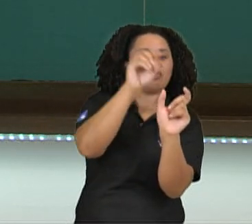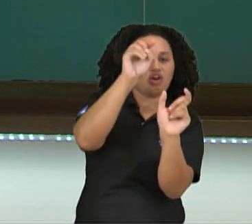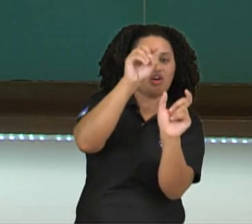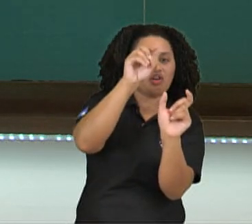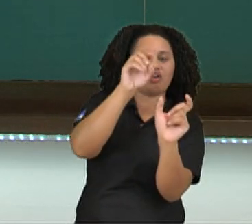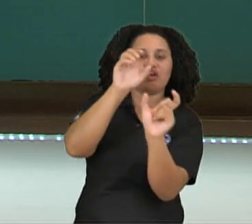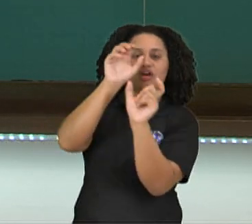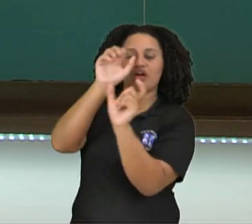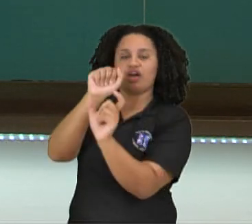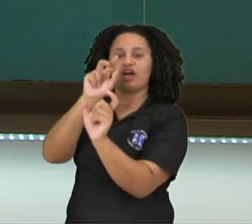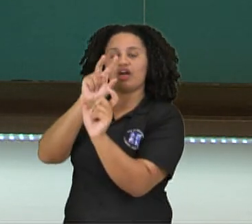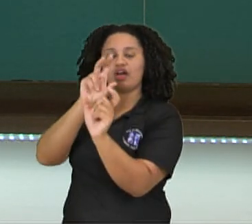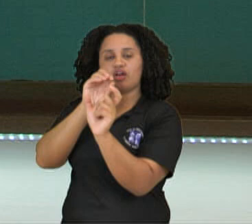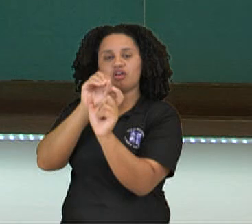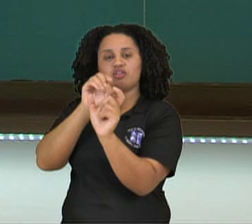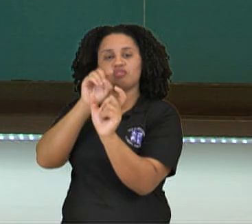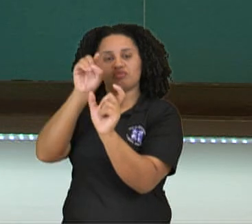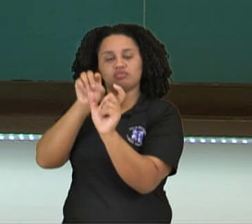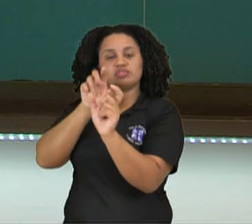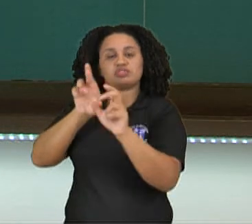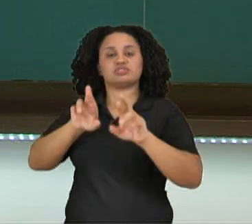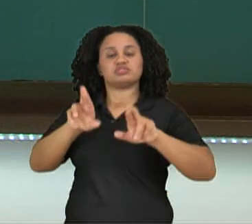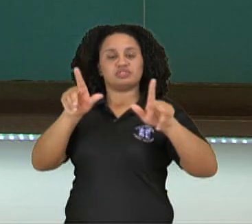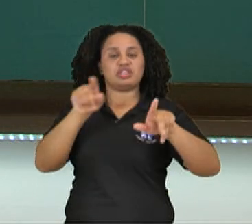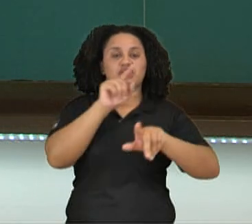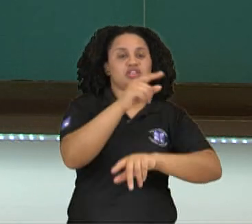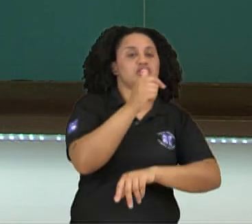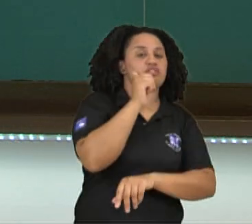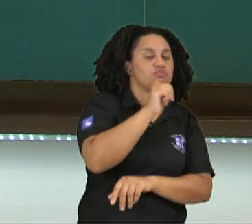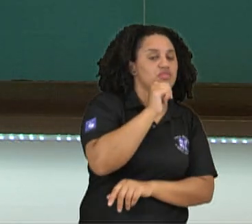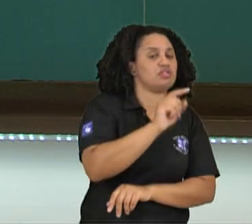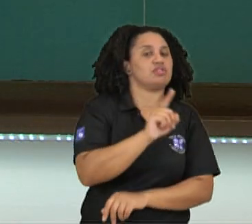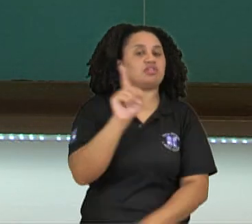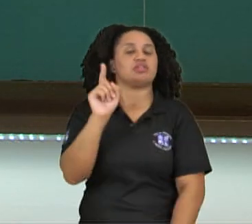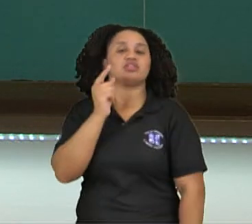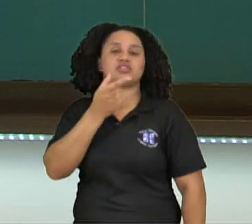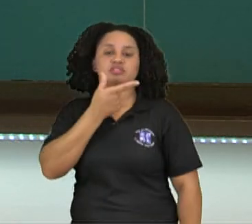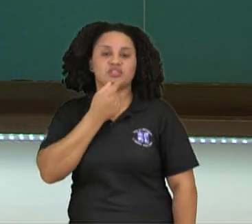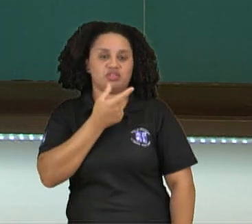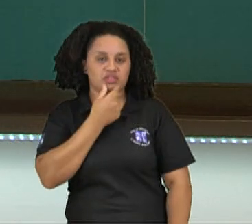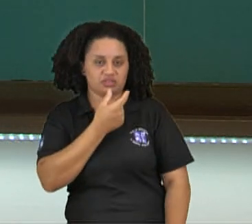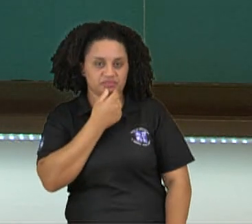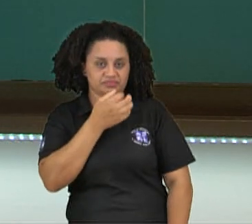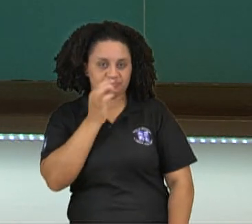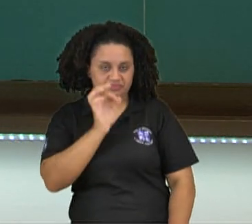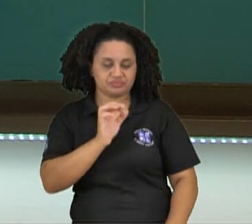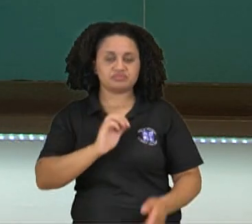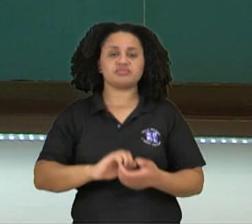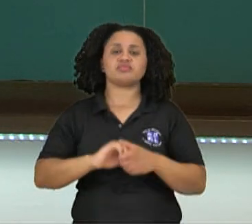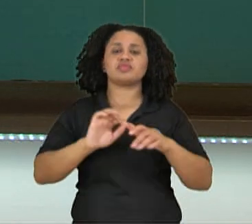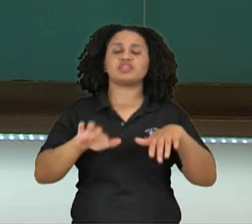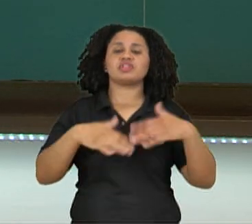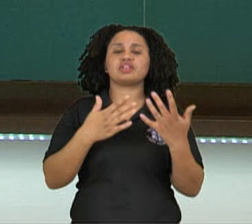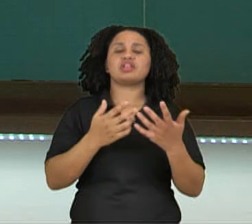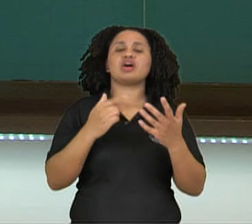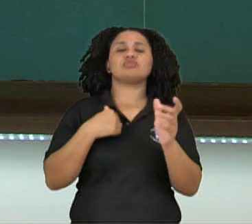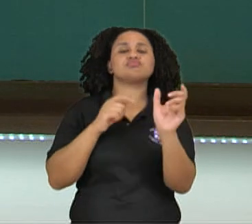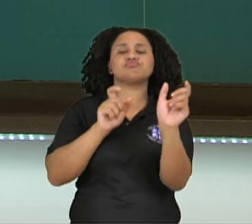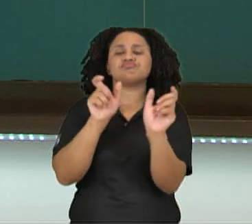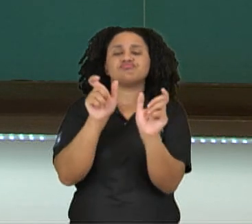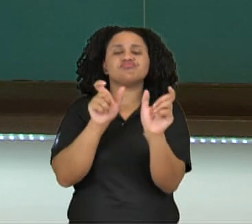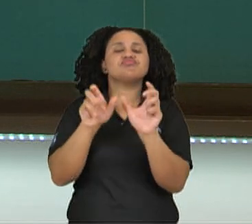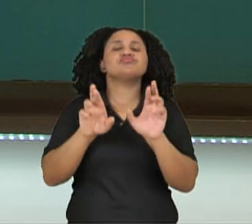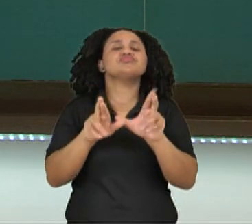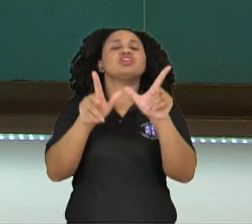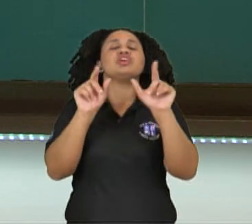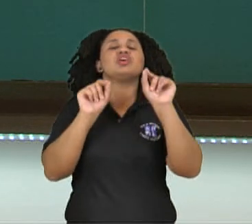esse O sai fechado. E estou me referindo a uma pessoa do gênero masculino, certo? Então, avô e avó, o que